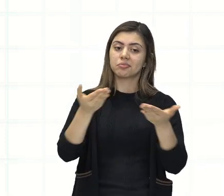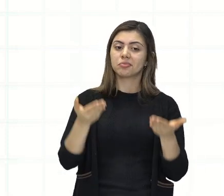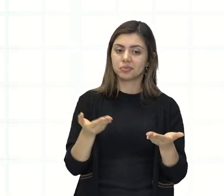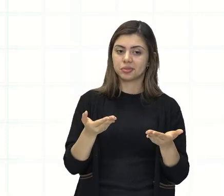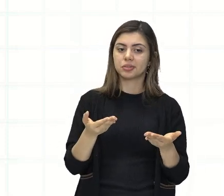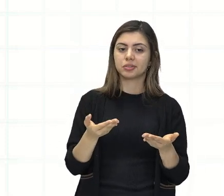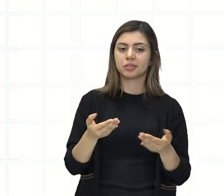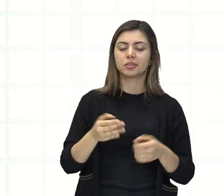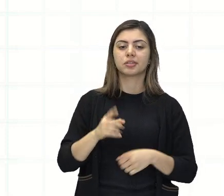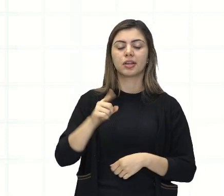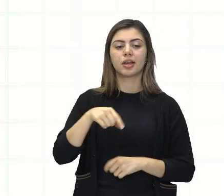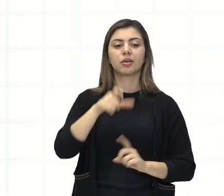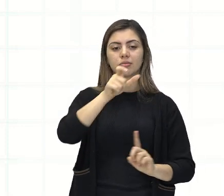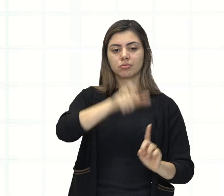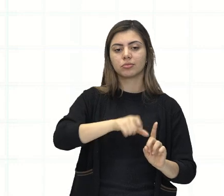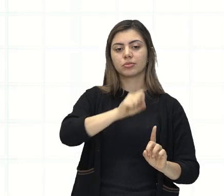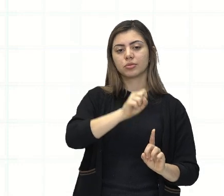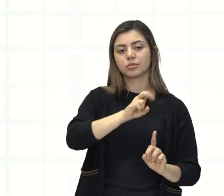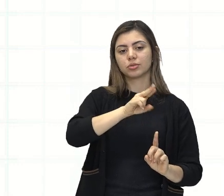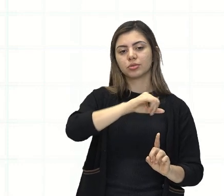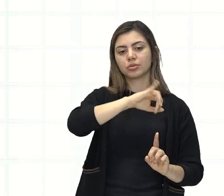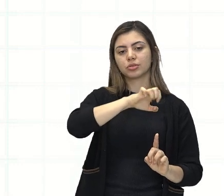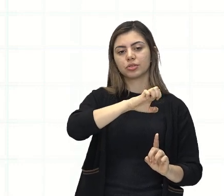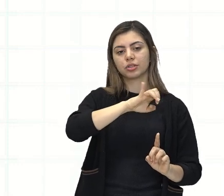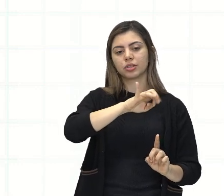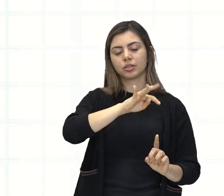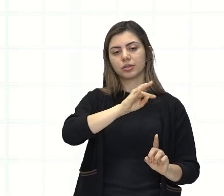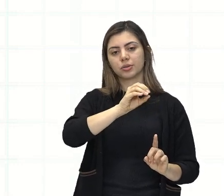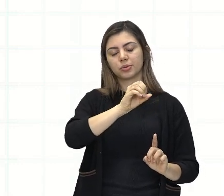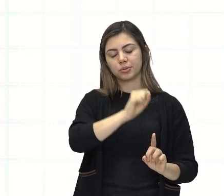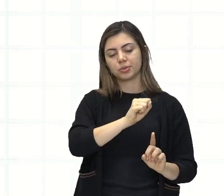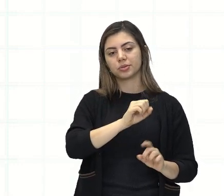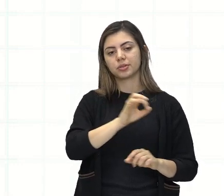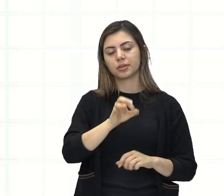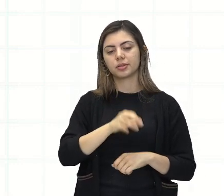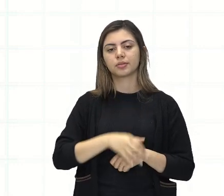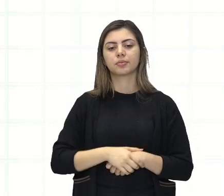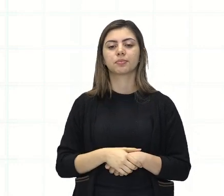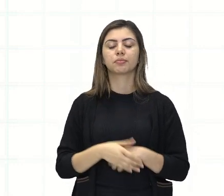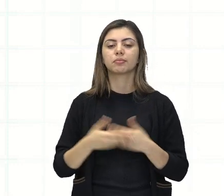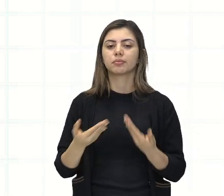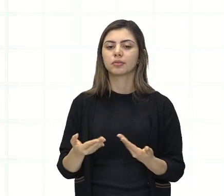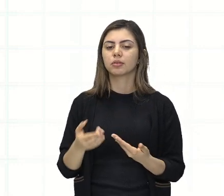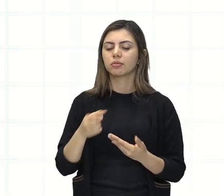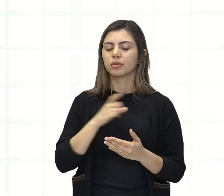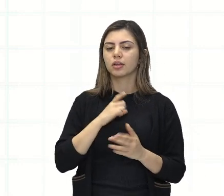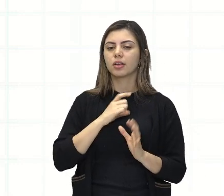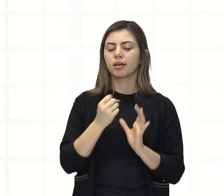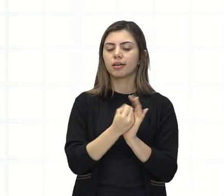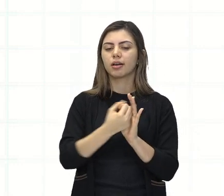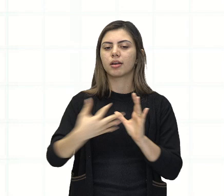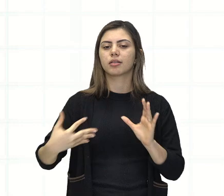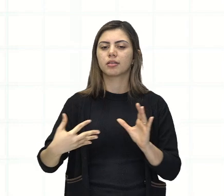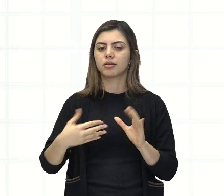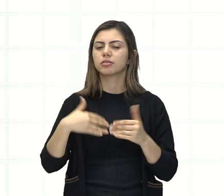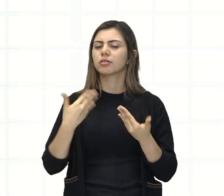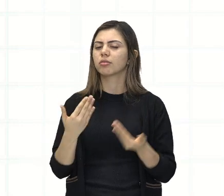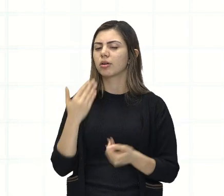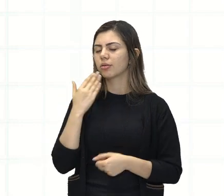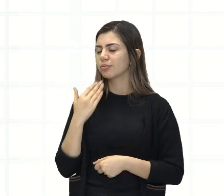são os sujeitos desse contexto. E a característica de vocês é essa